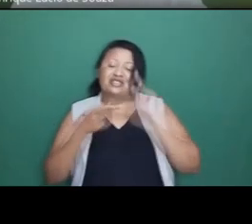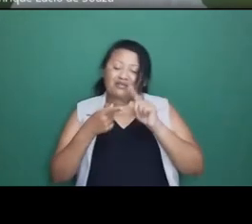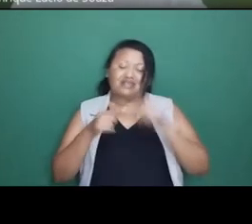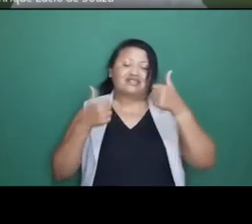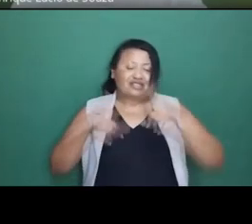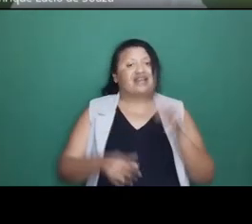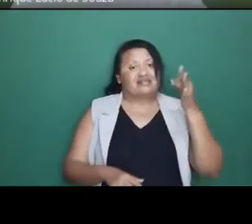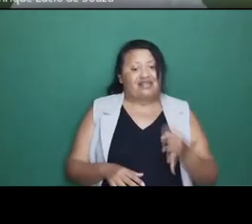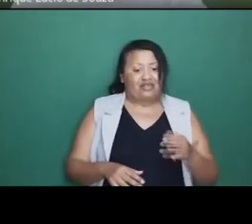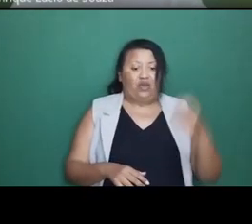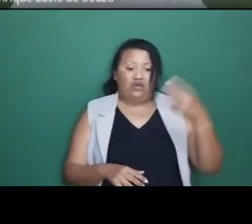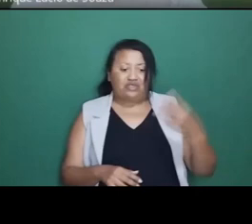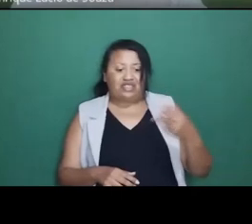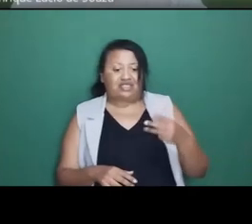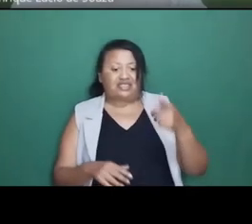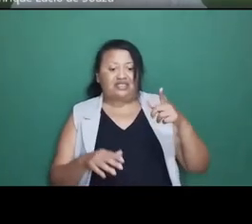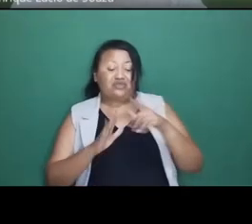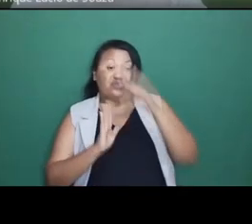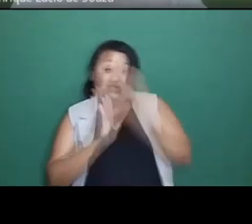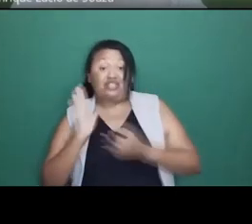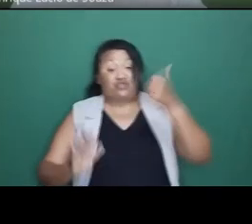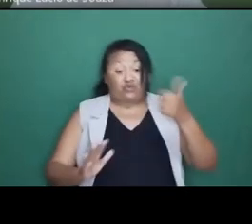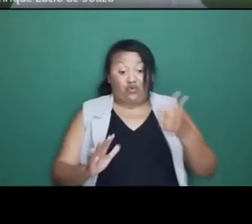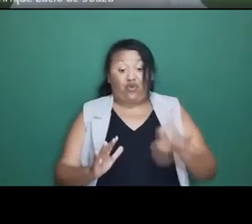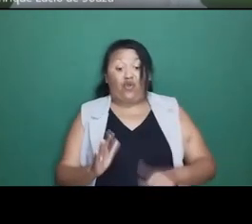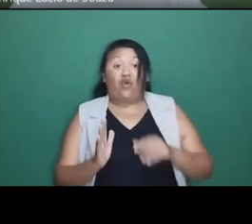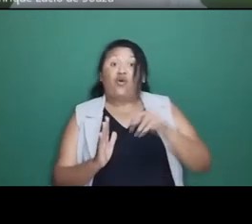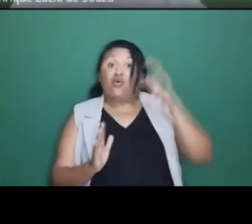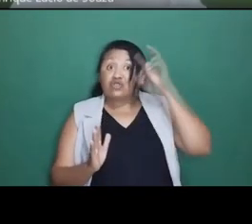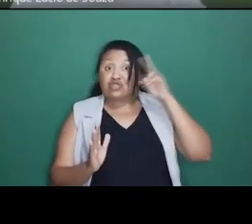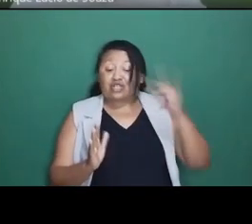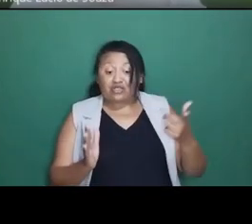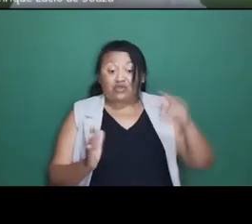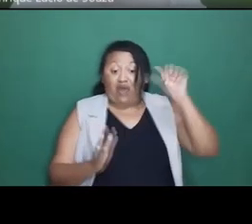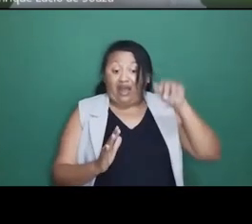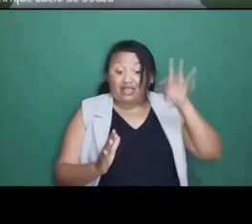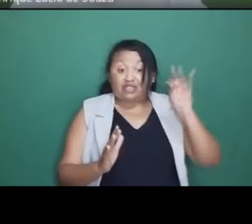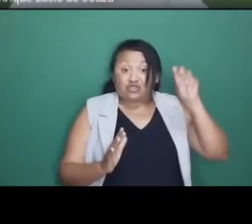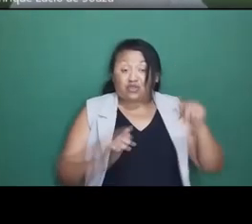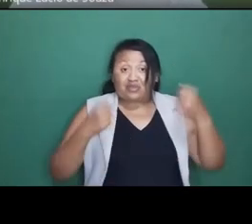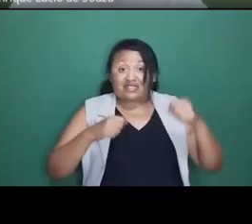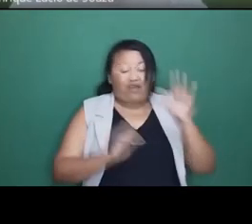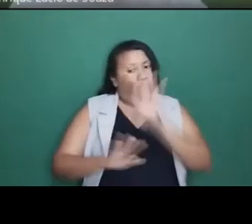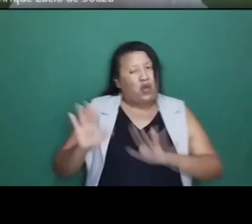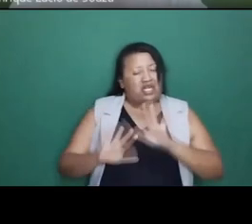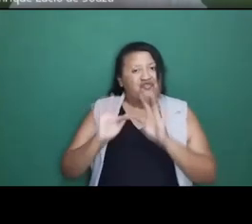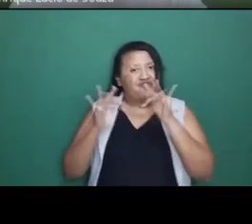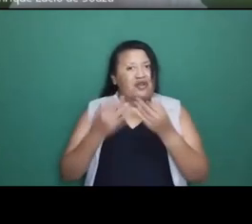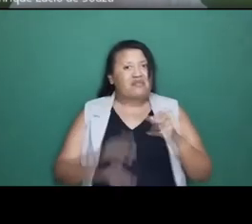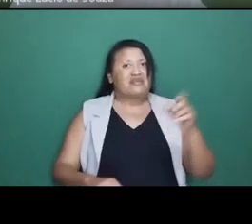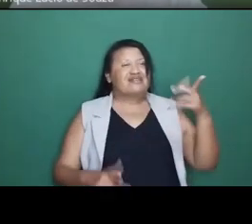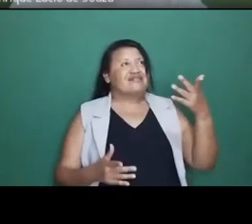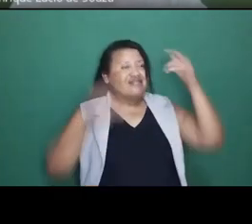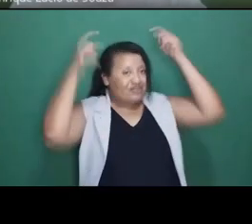o 3 está dizendo que no texto 1 Historiador Antônio Ventura afirma que havia necessidade de preservar a família real de uma abdicação